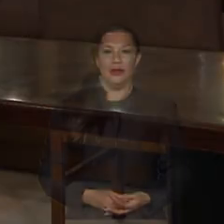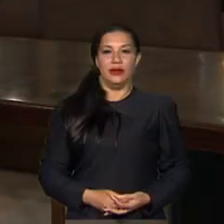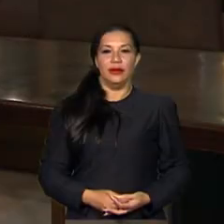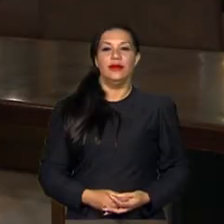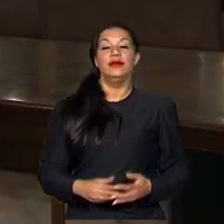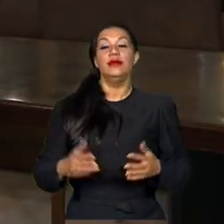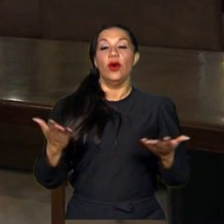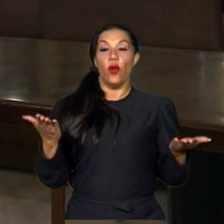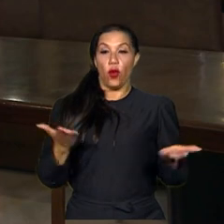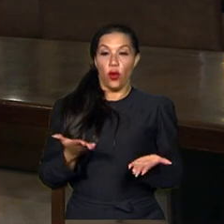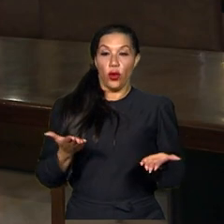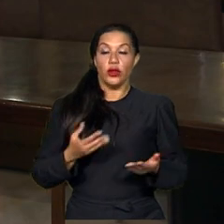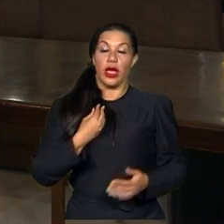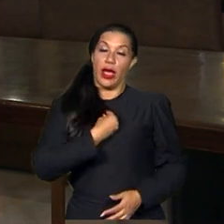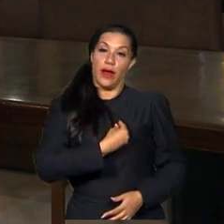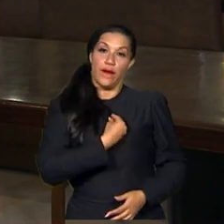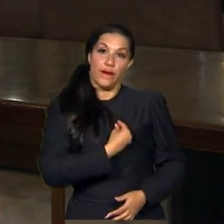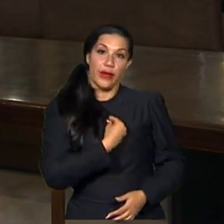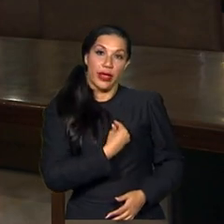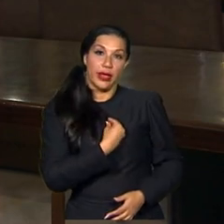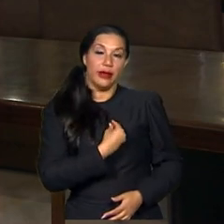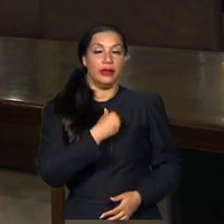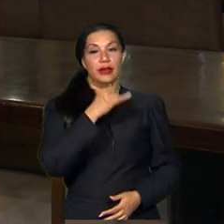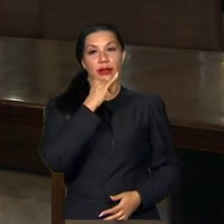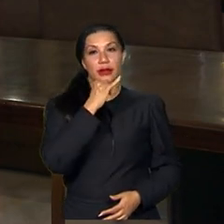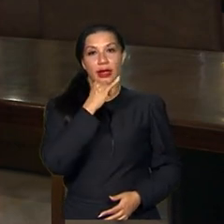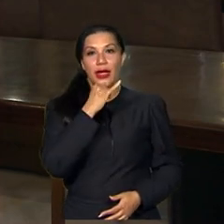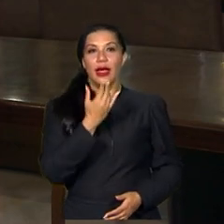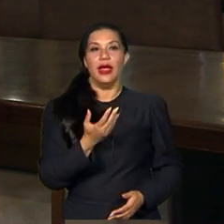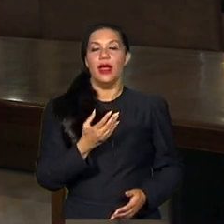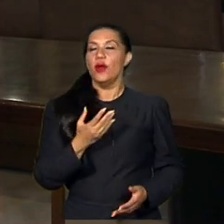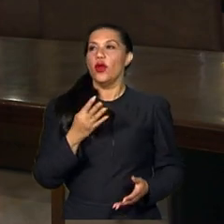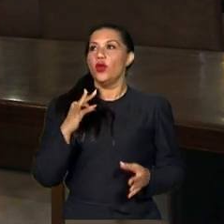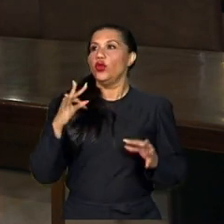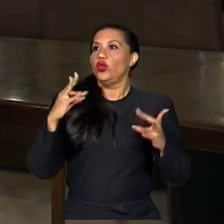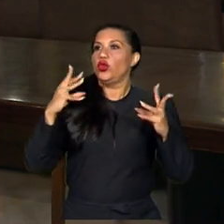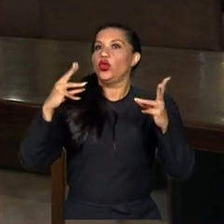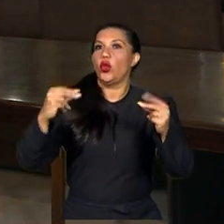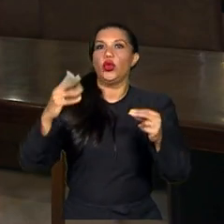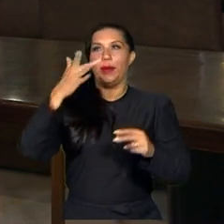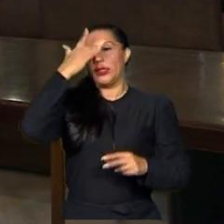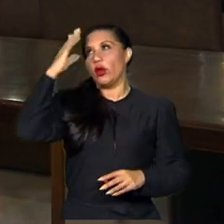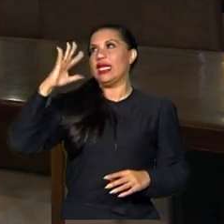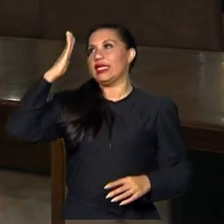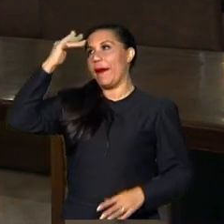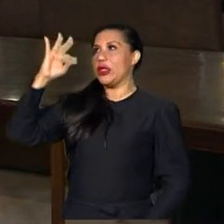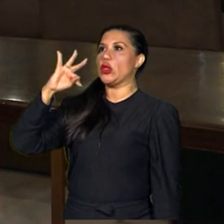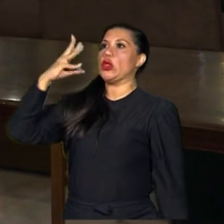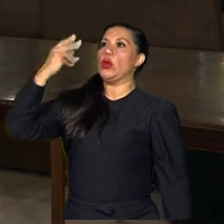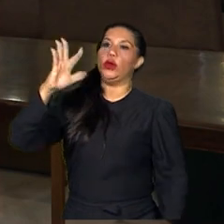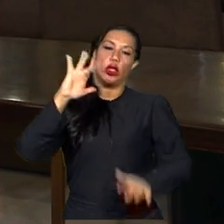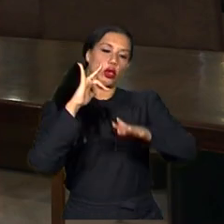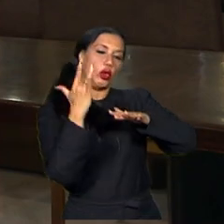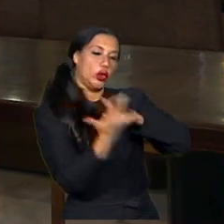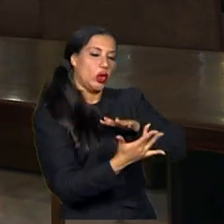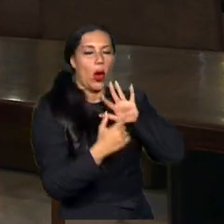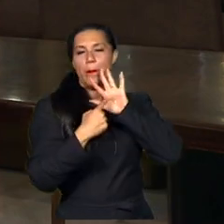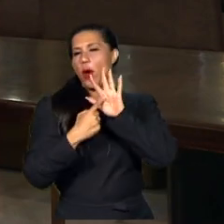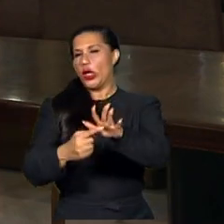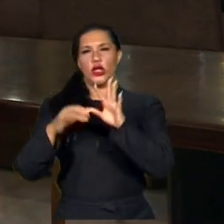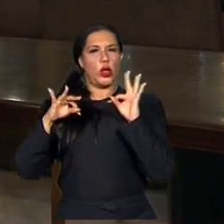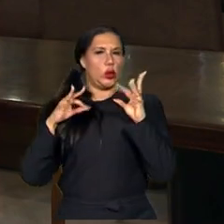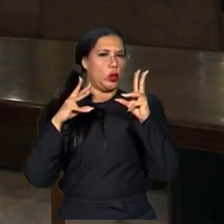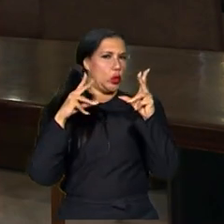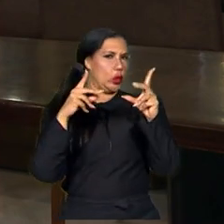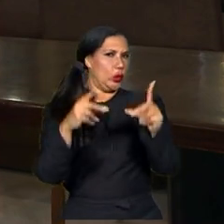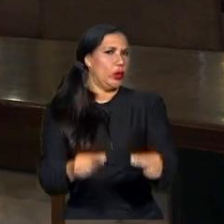Essa era hoje que a gente vive, de você tem informação de tudo, todo mundo sabe de tudo, as redes sociais mostram tudo,